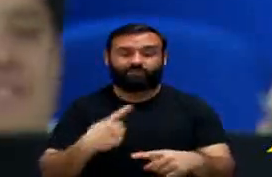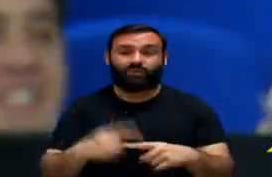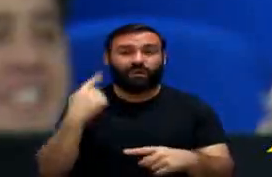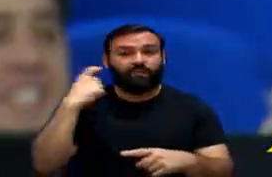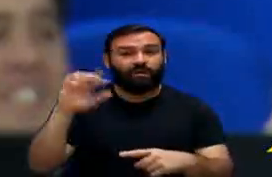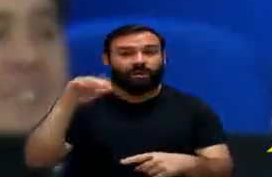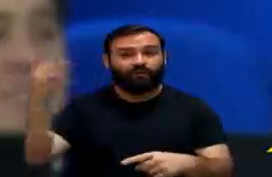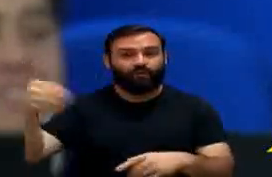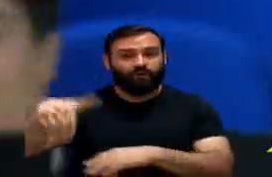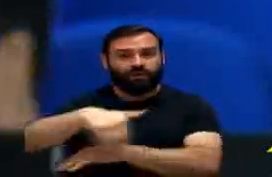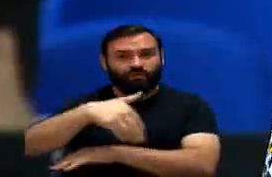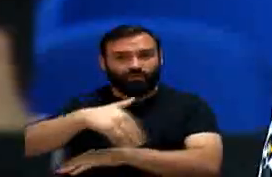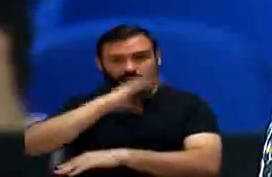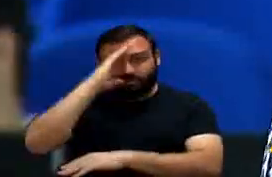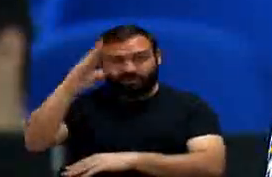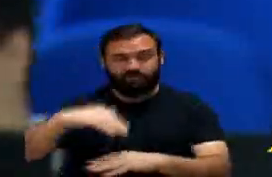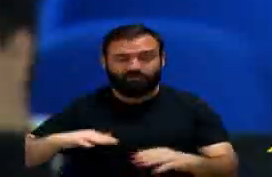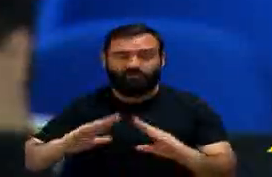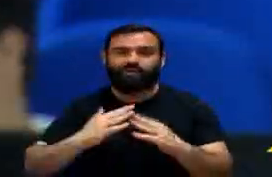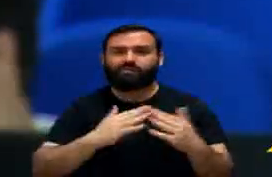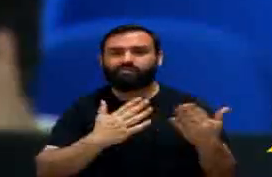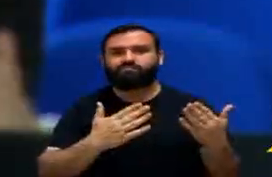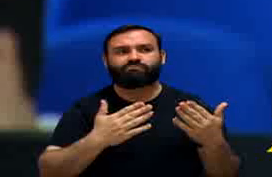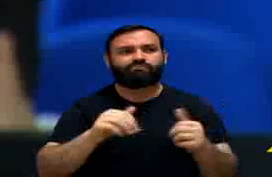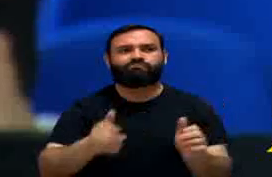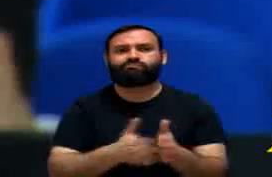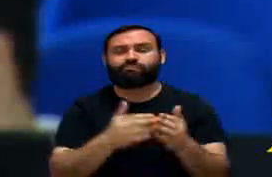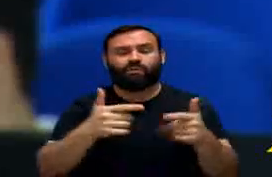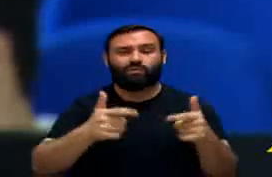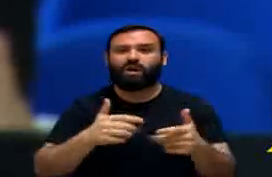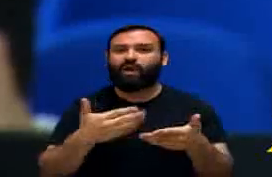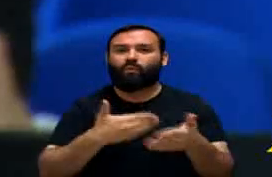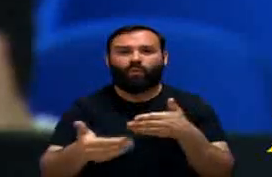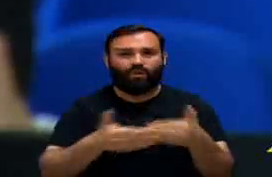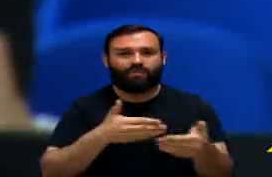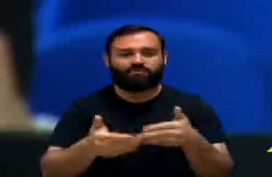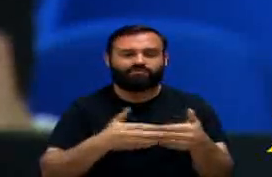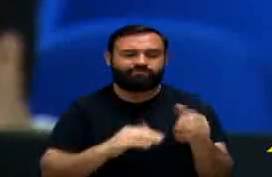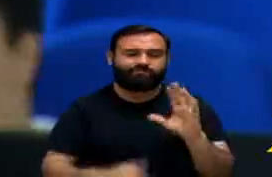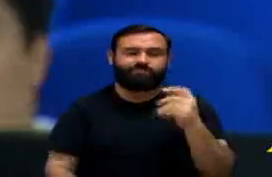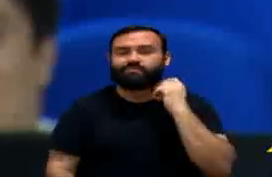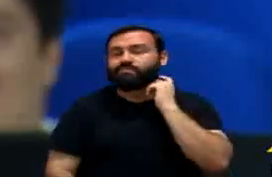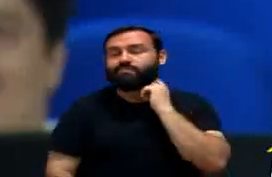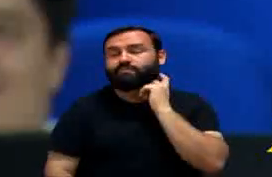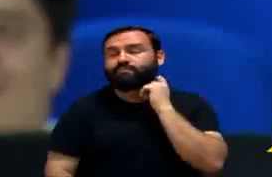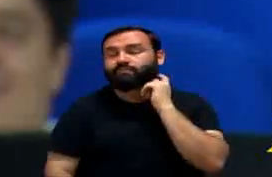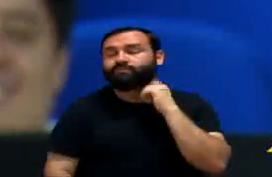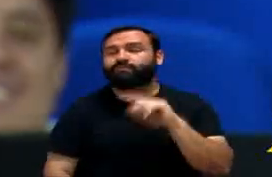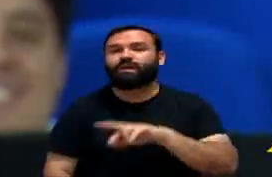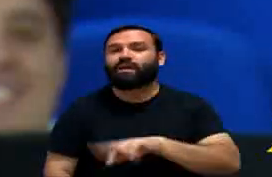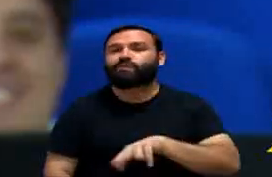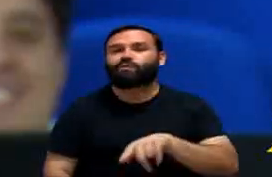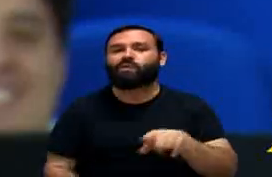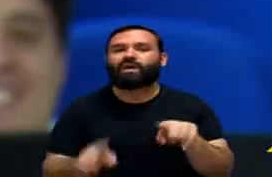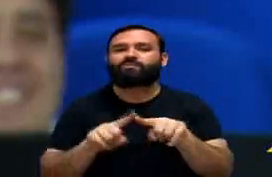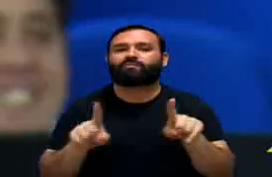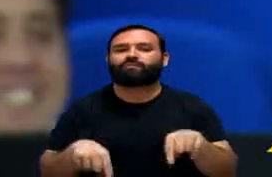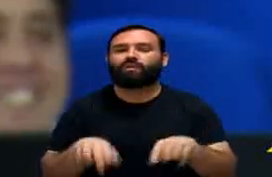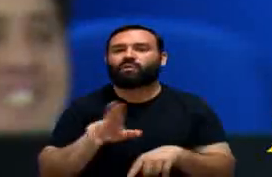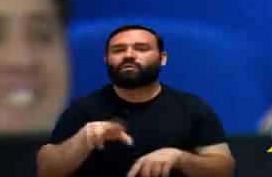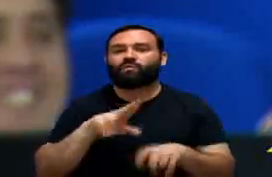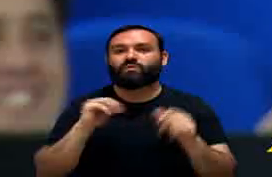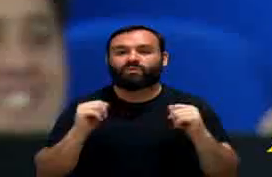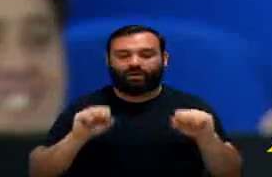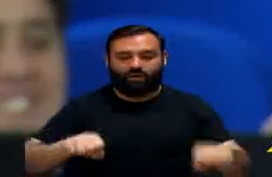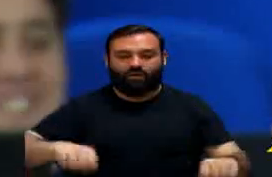barulho principalmente na periferia mas em qualquer ponto da cidade isso acontece e não são aqueles trabalhadores que usam uma uma